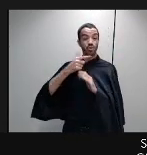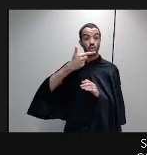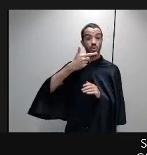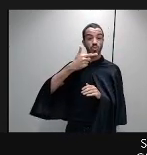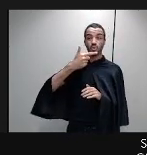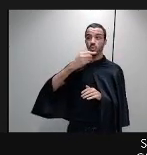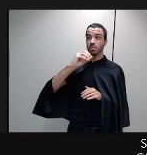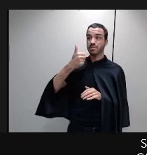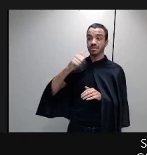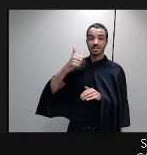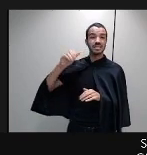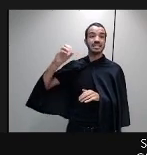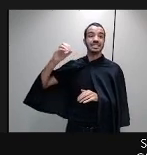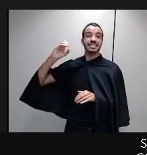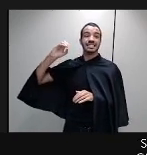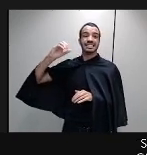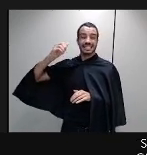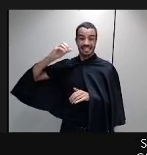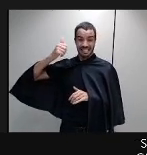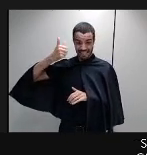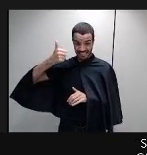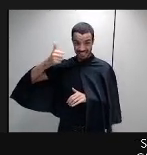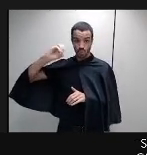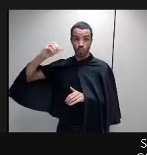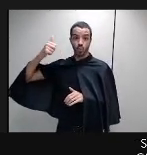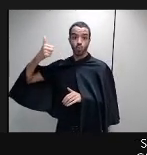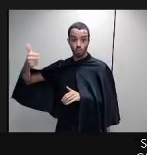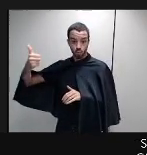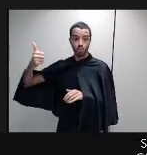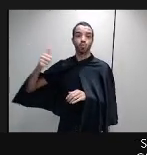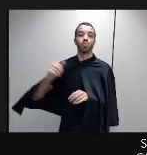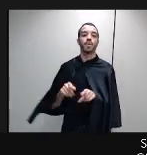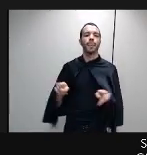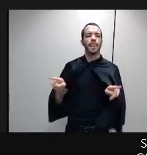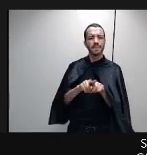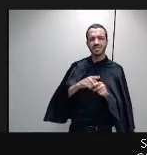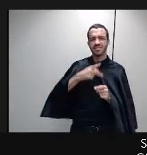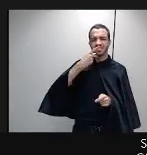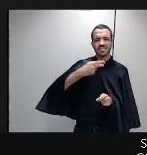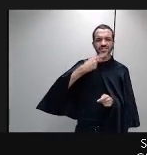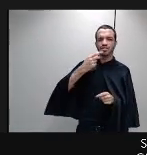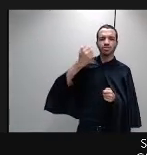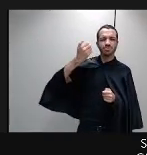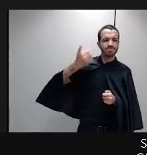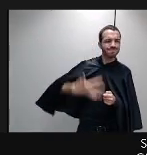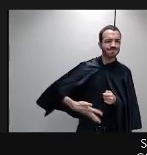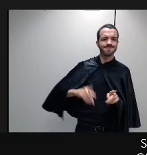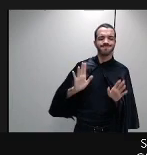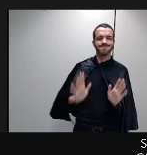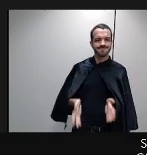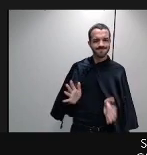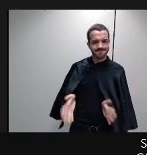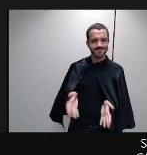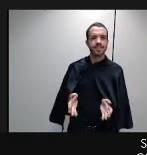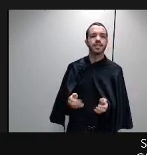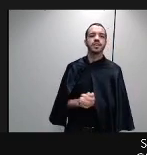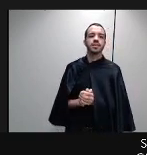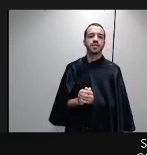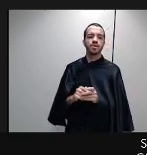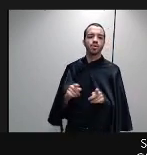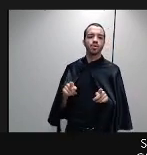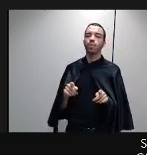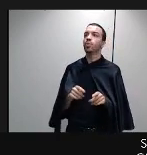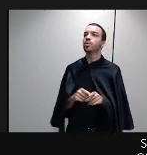recuperação judicial das empresas bem como usar este duas vezes no princípio da efetividade da Lei